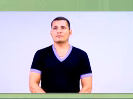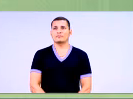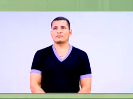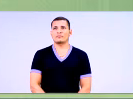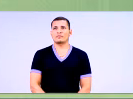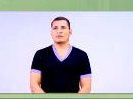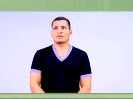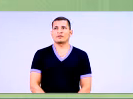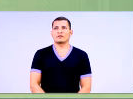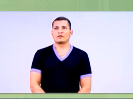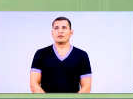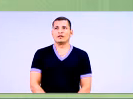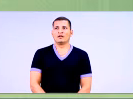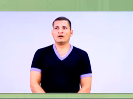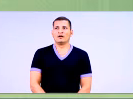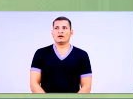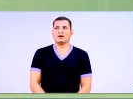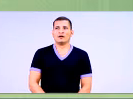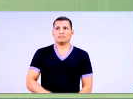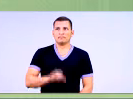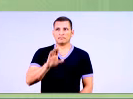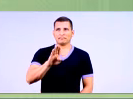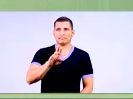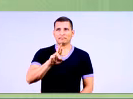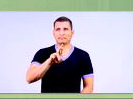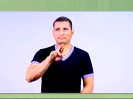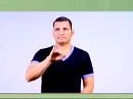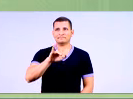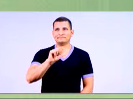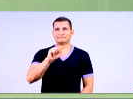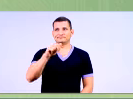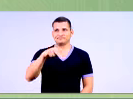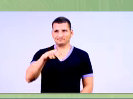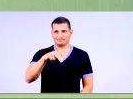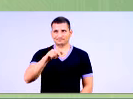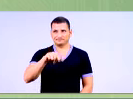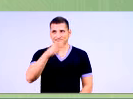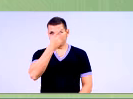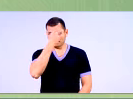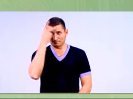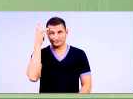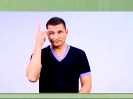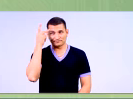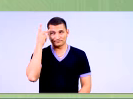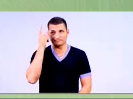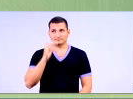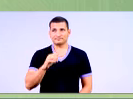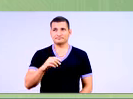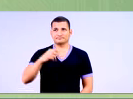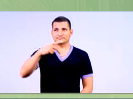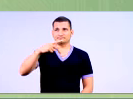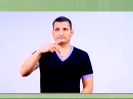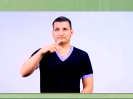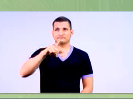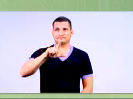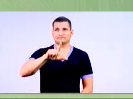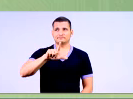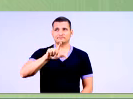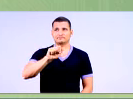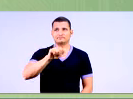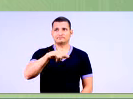a frase. Brian, sujeito, nome da pessoa, played. Olha aqui o verbo jogar no passado.